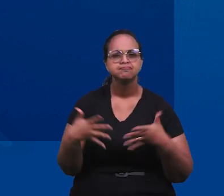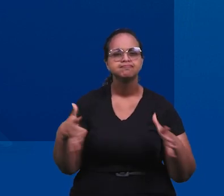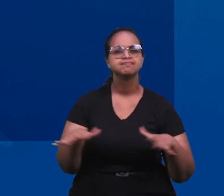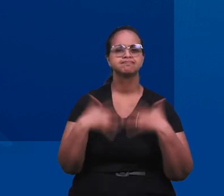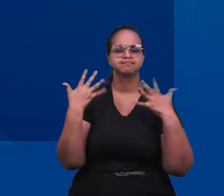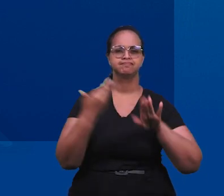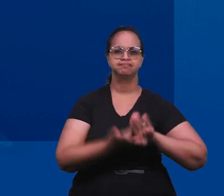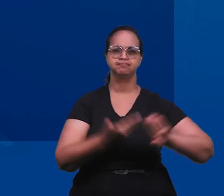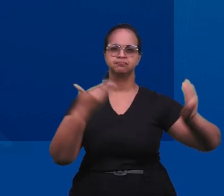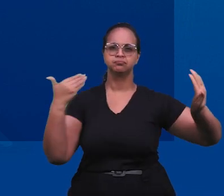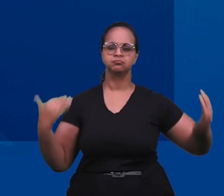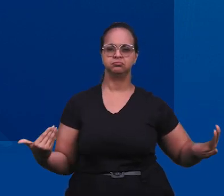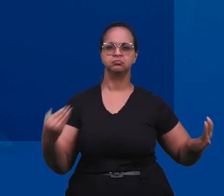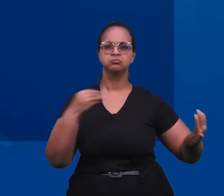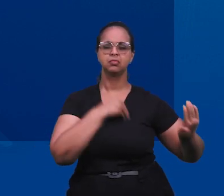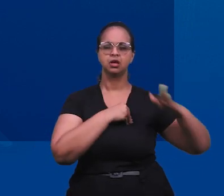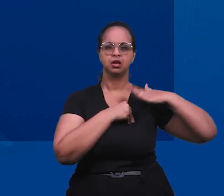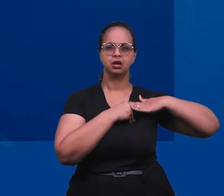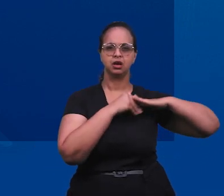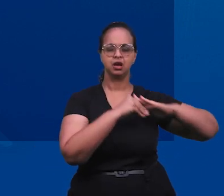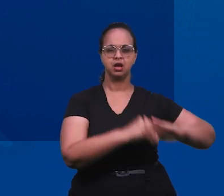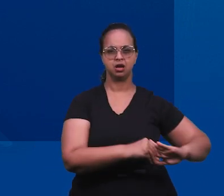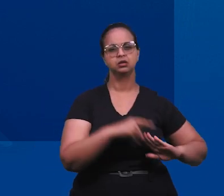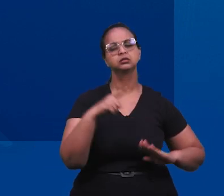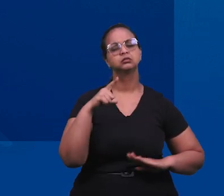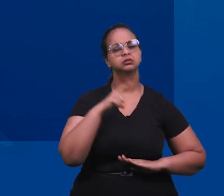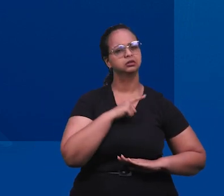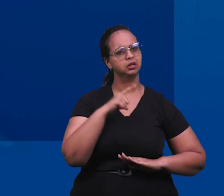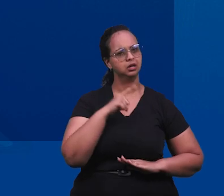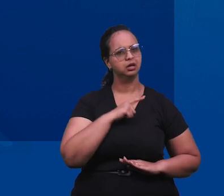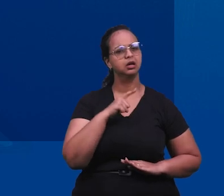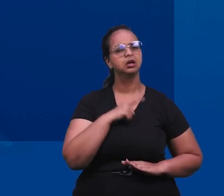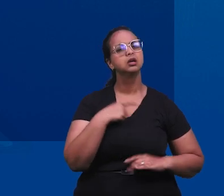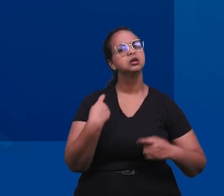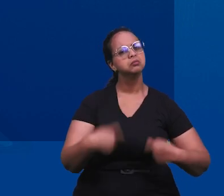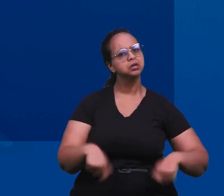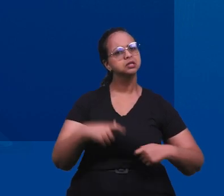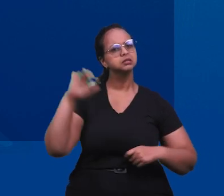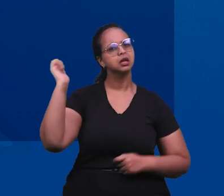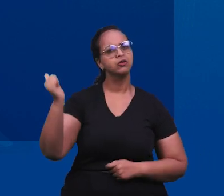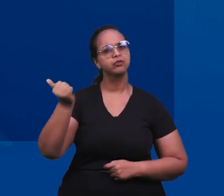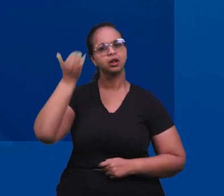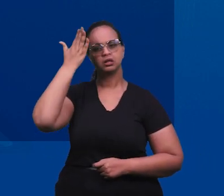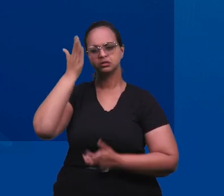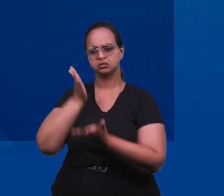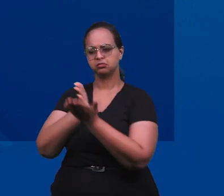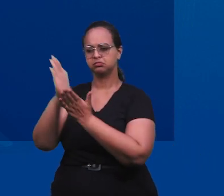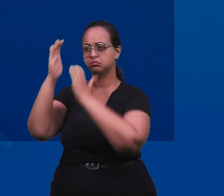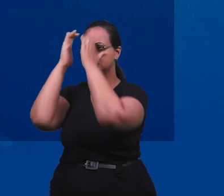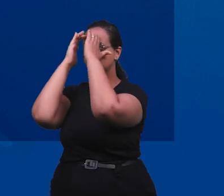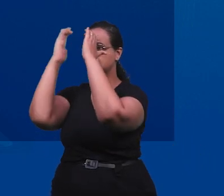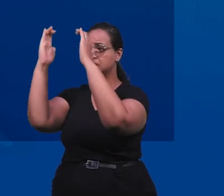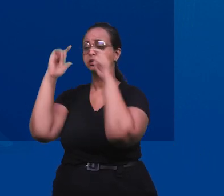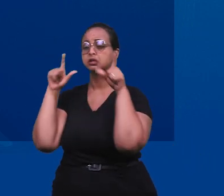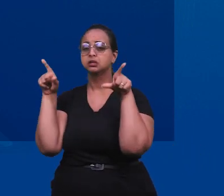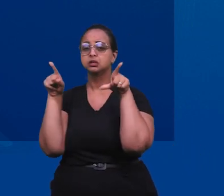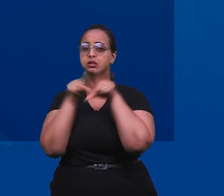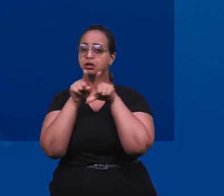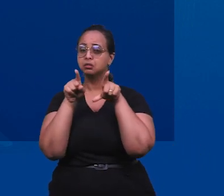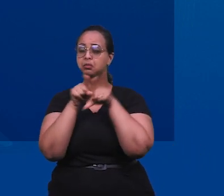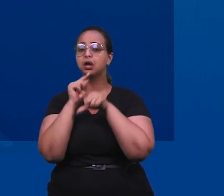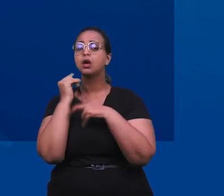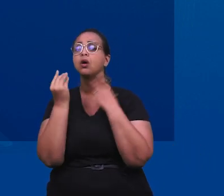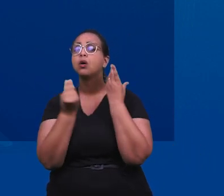em santificação, de nos conduzir a andar na revelação e de nos manter no